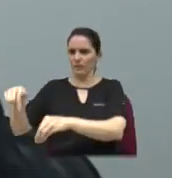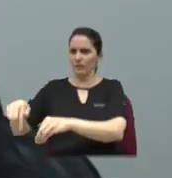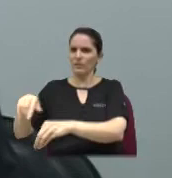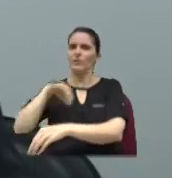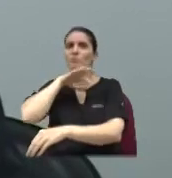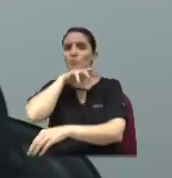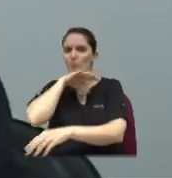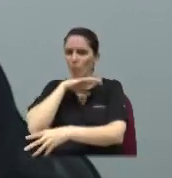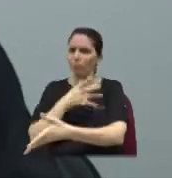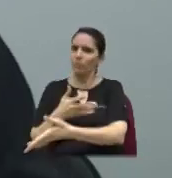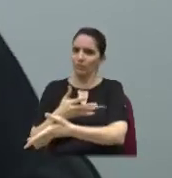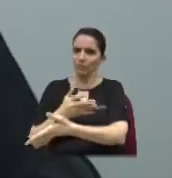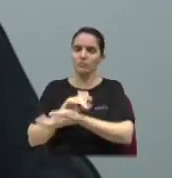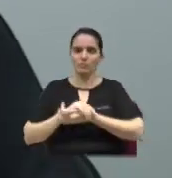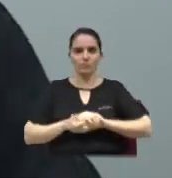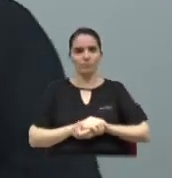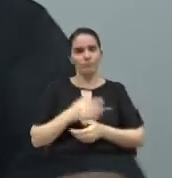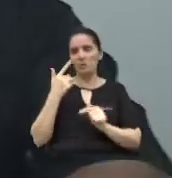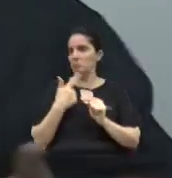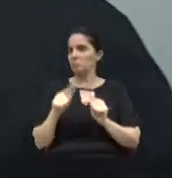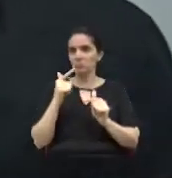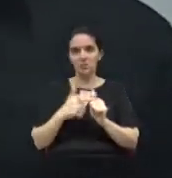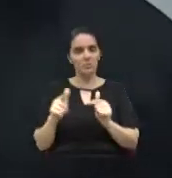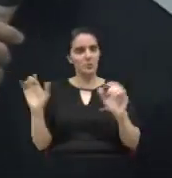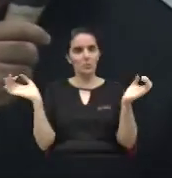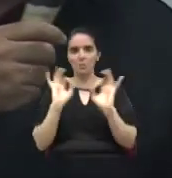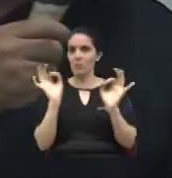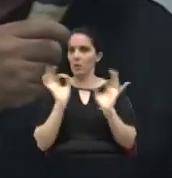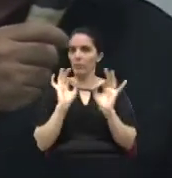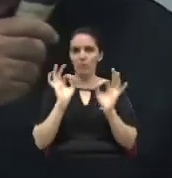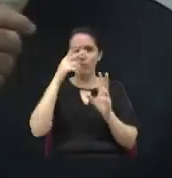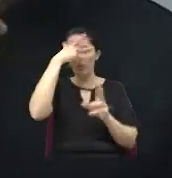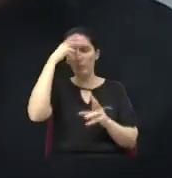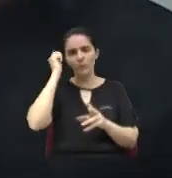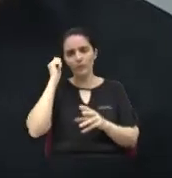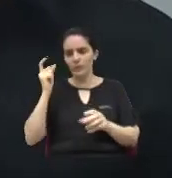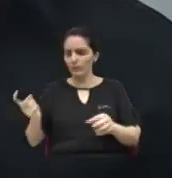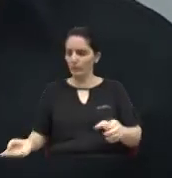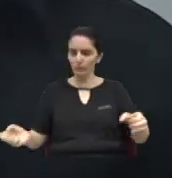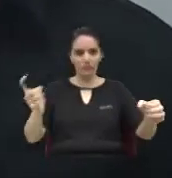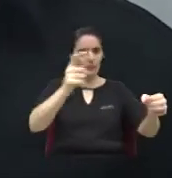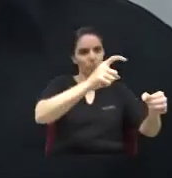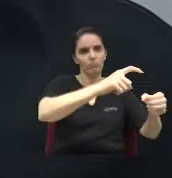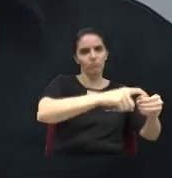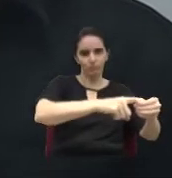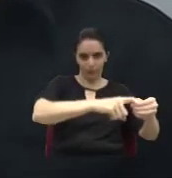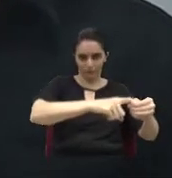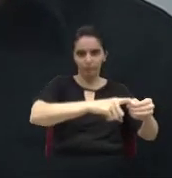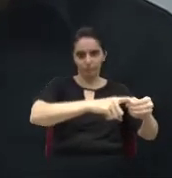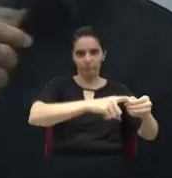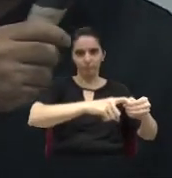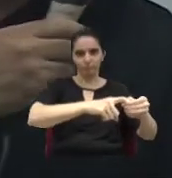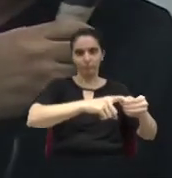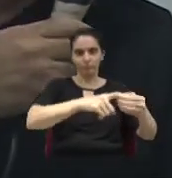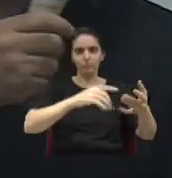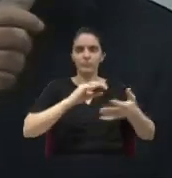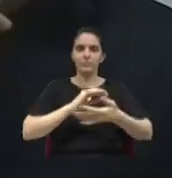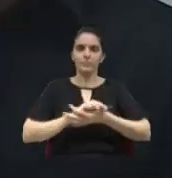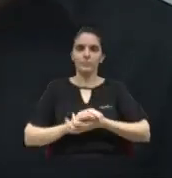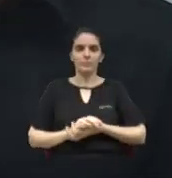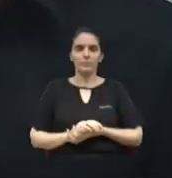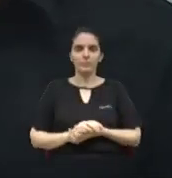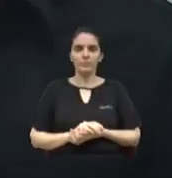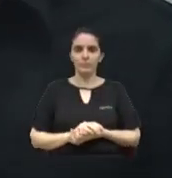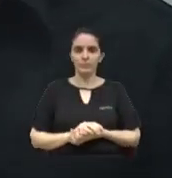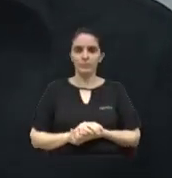certa, né? Então não há problema nenhum o Executivo voltar atrás e voltar recuar e voltar essa